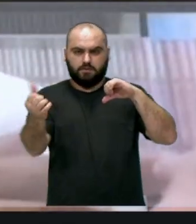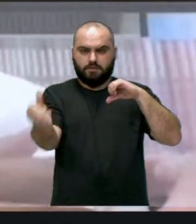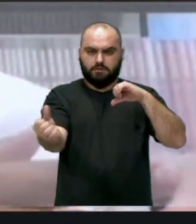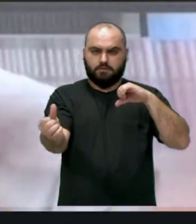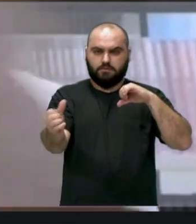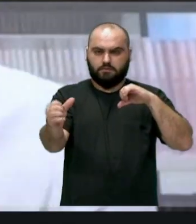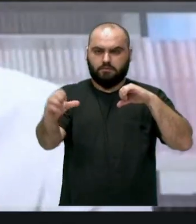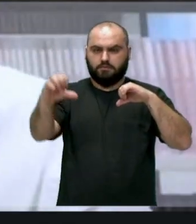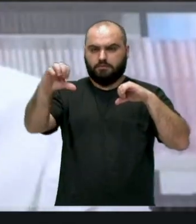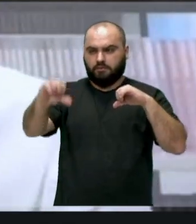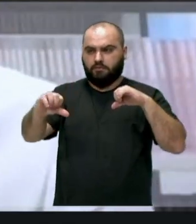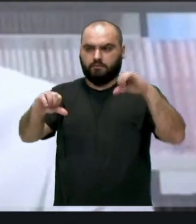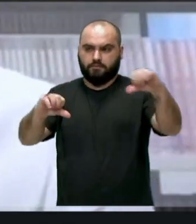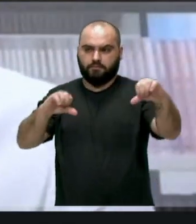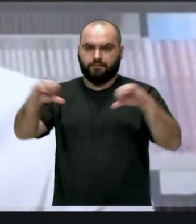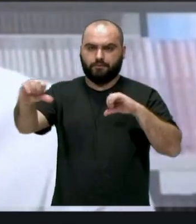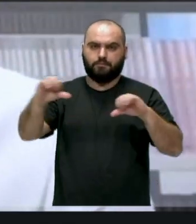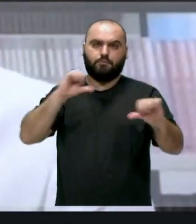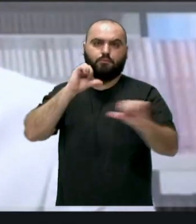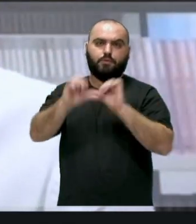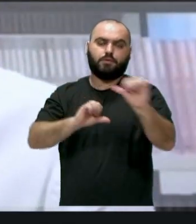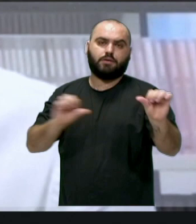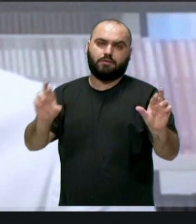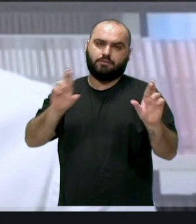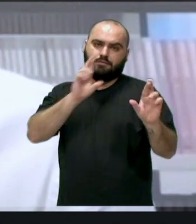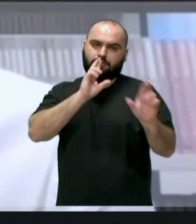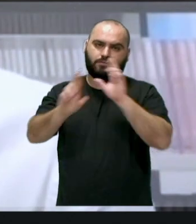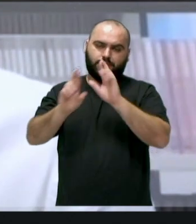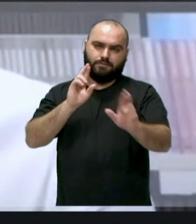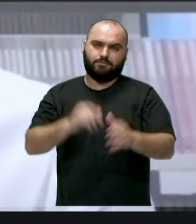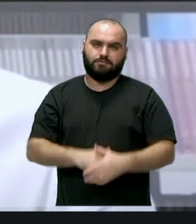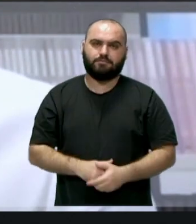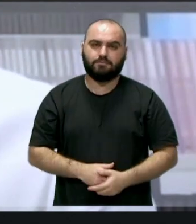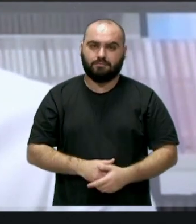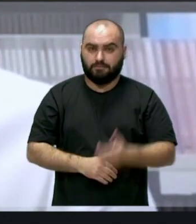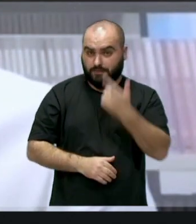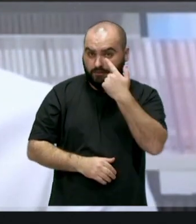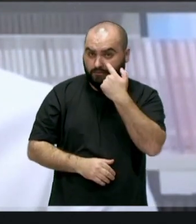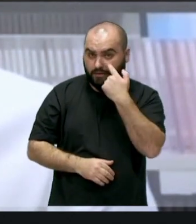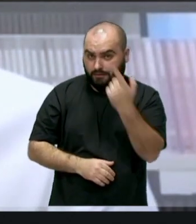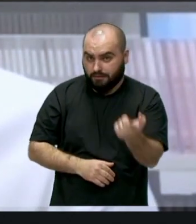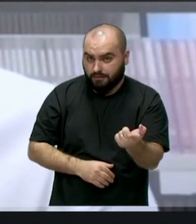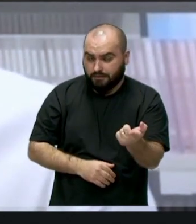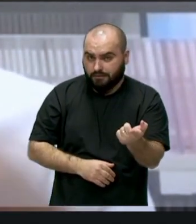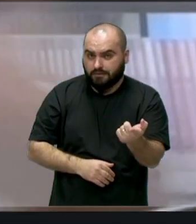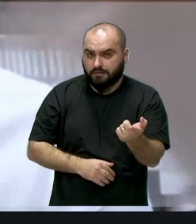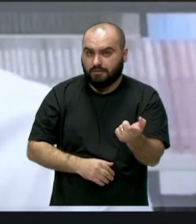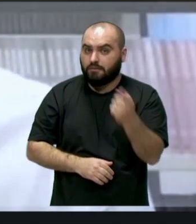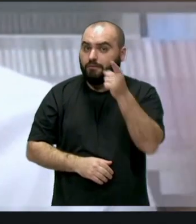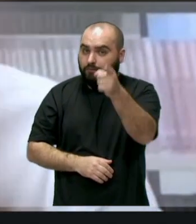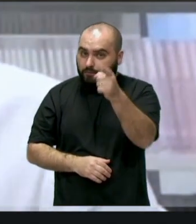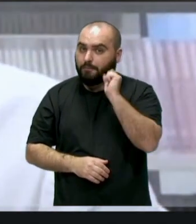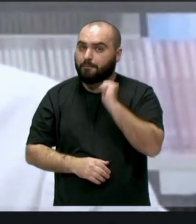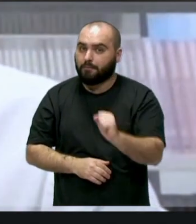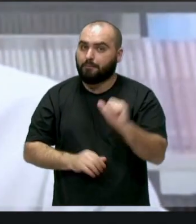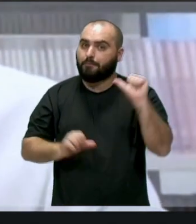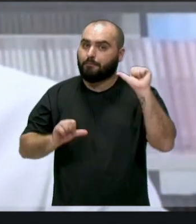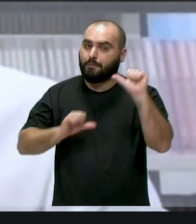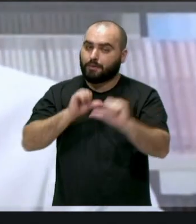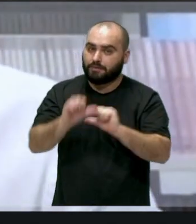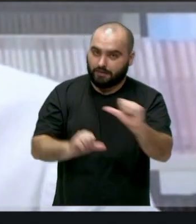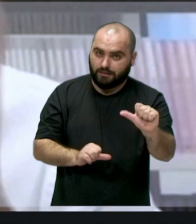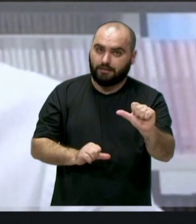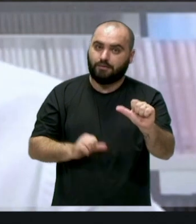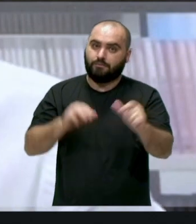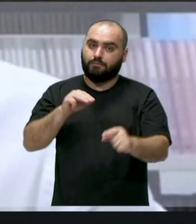9 votassem para o outro, mudaria o resultado da eleição. Então, você imagina que, de fato, você pode mudar a realidade do teu município,